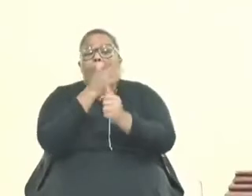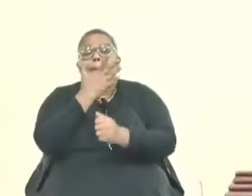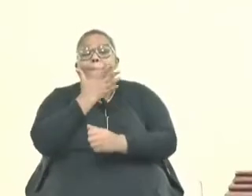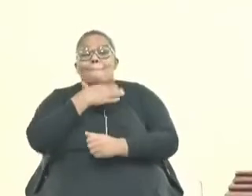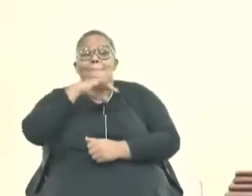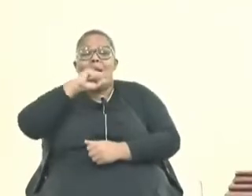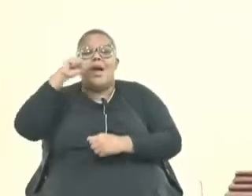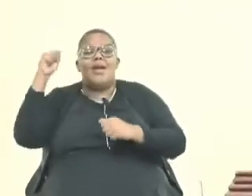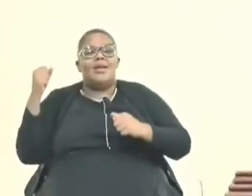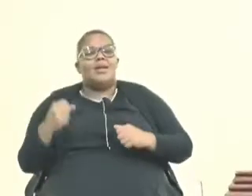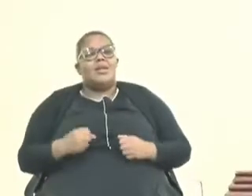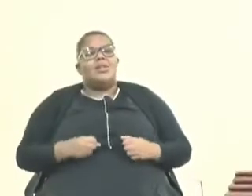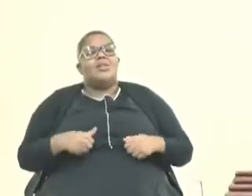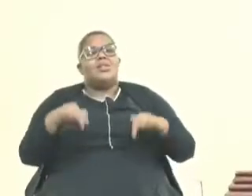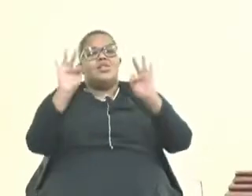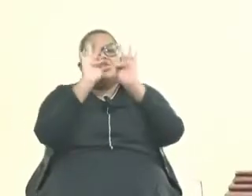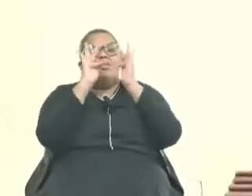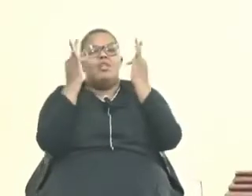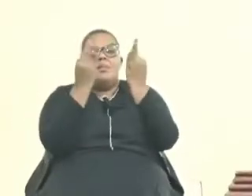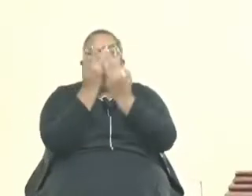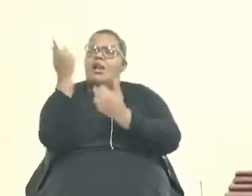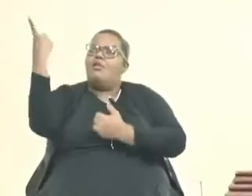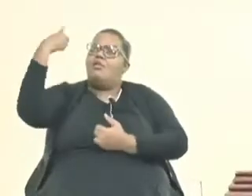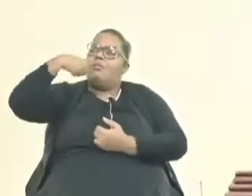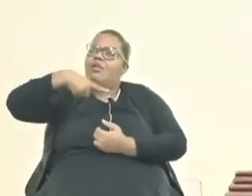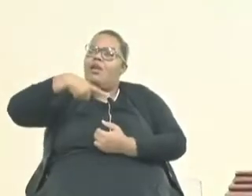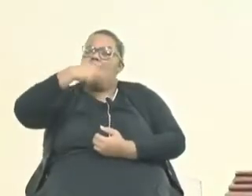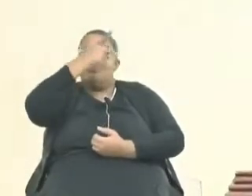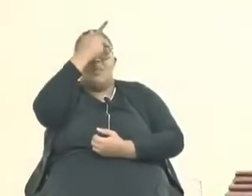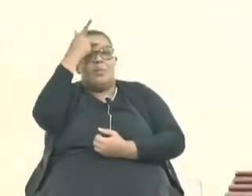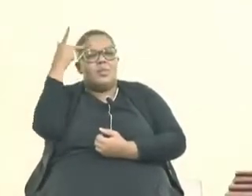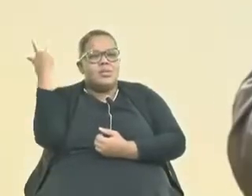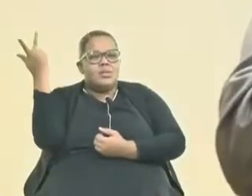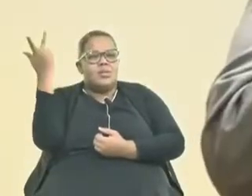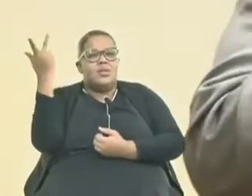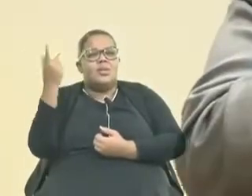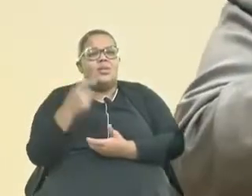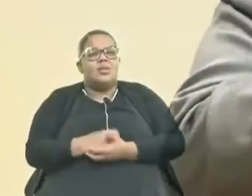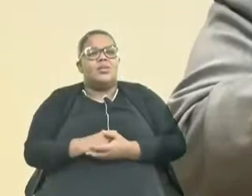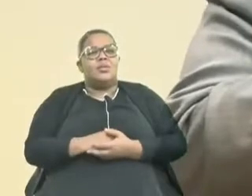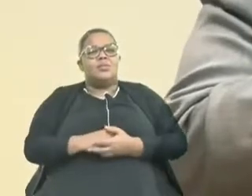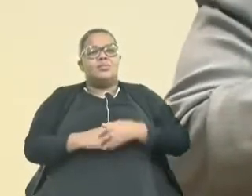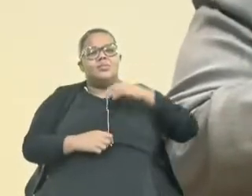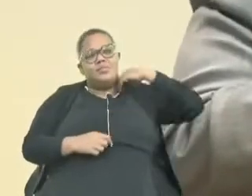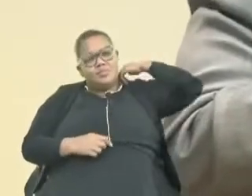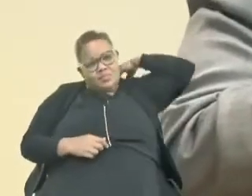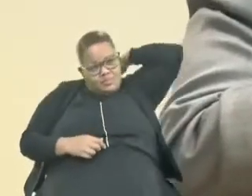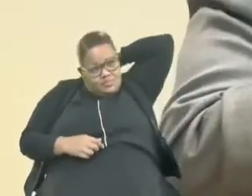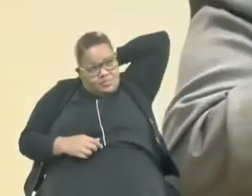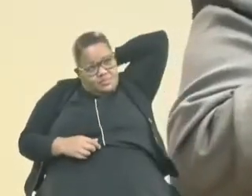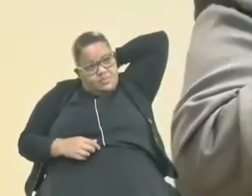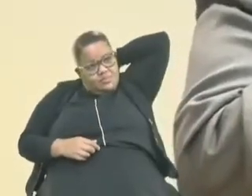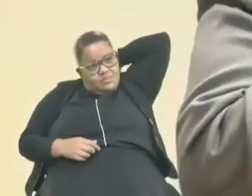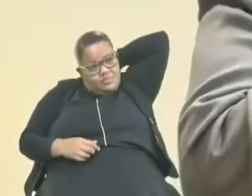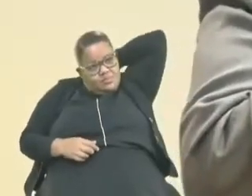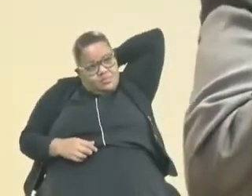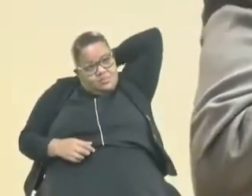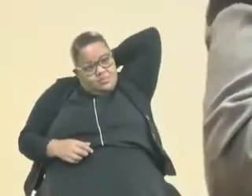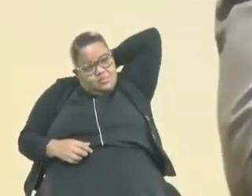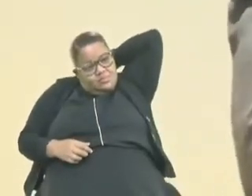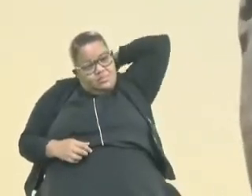família pente ver alguém que está sob seu comando